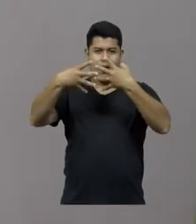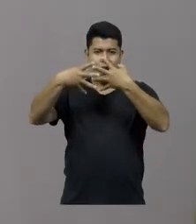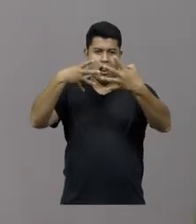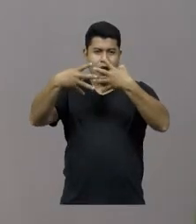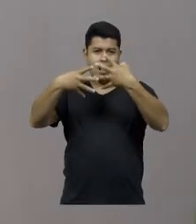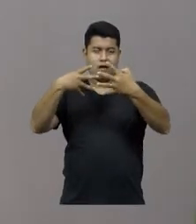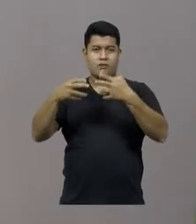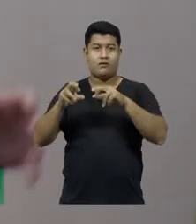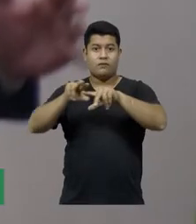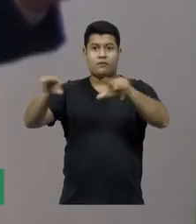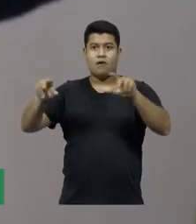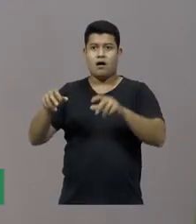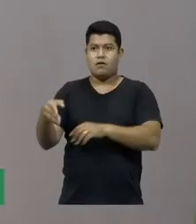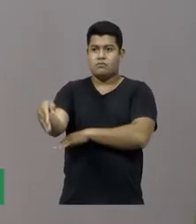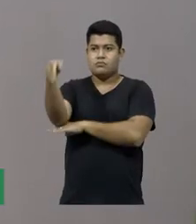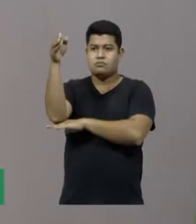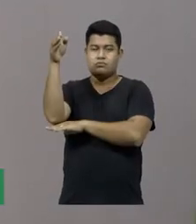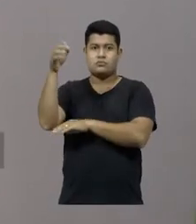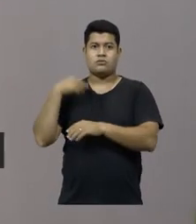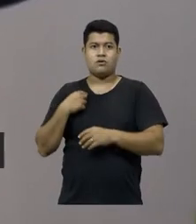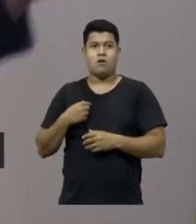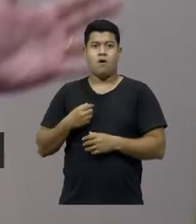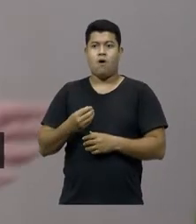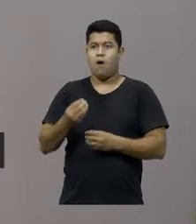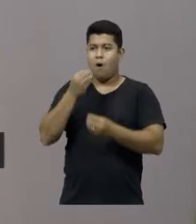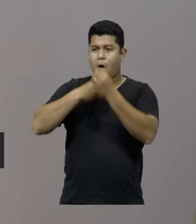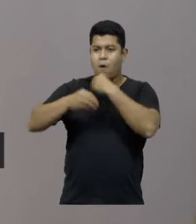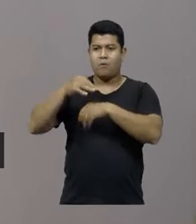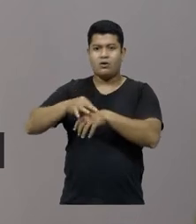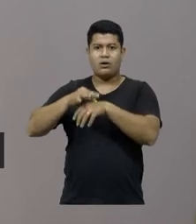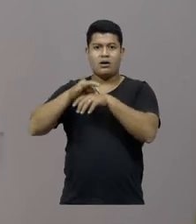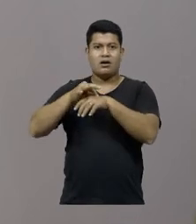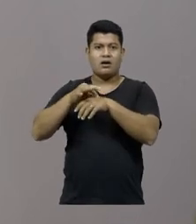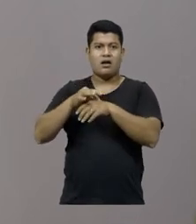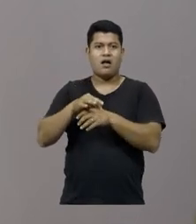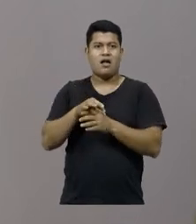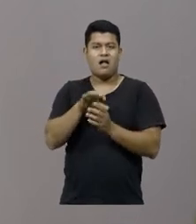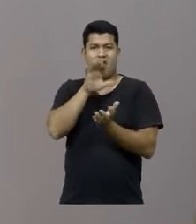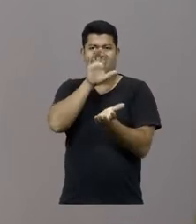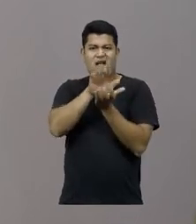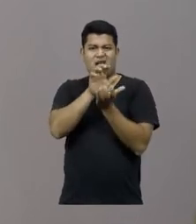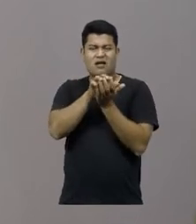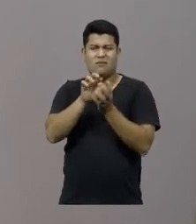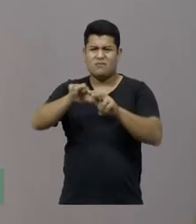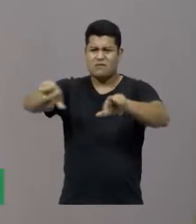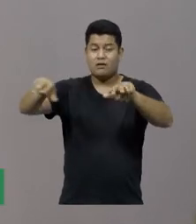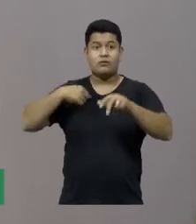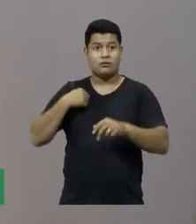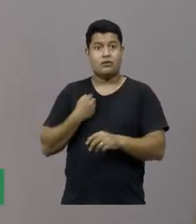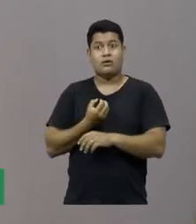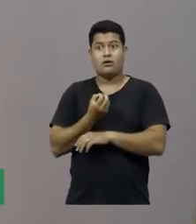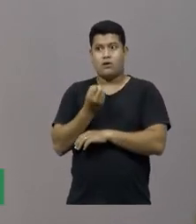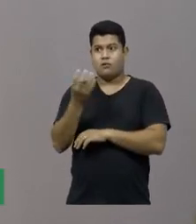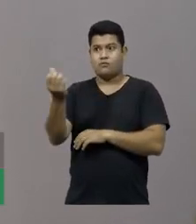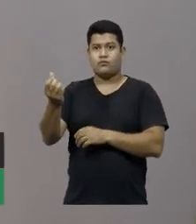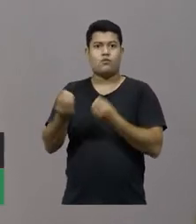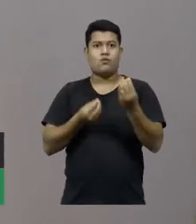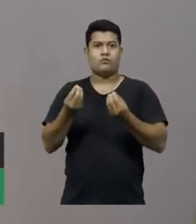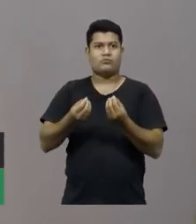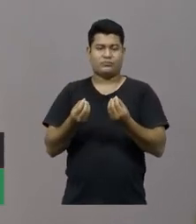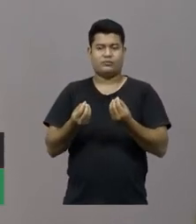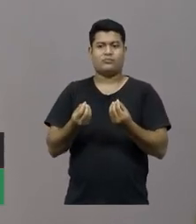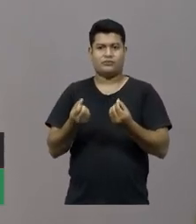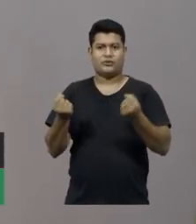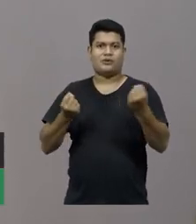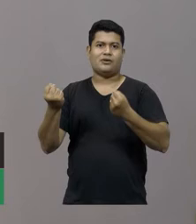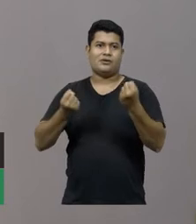resorts, bonito você come carne de jacaré, bonito é, lindo demais. Eu fui lá, fui de carro, claro.